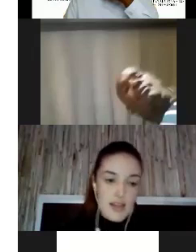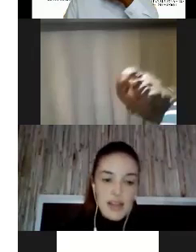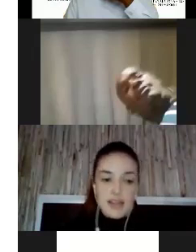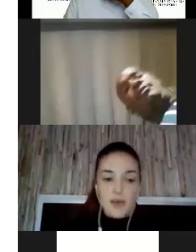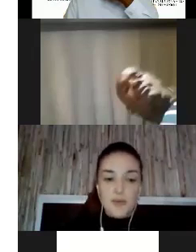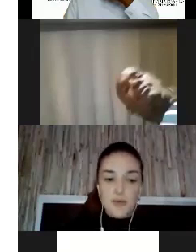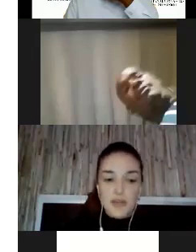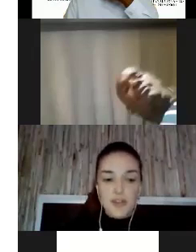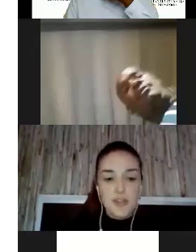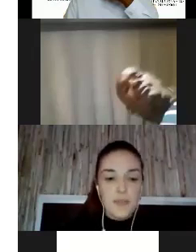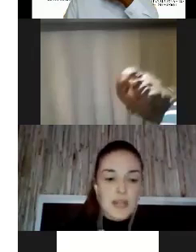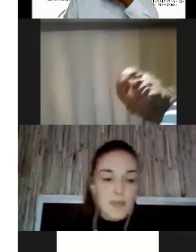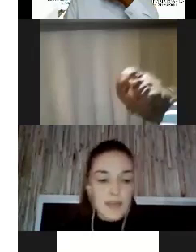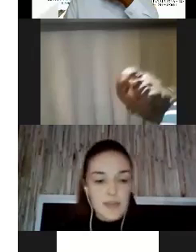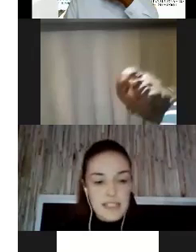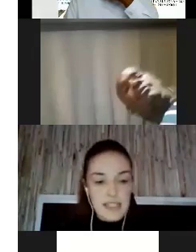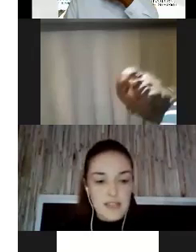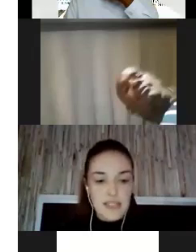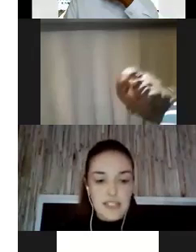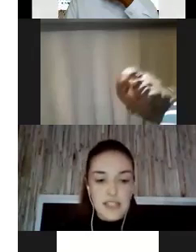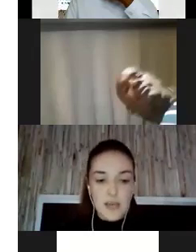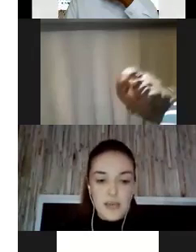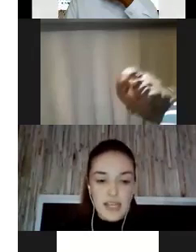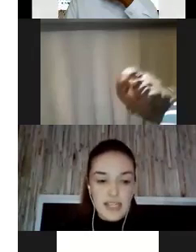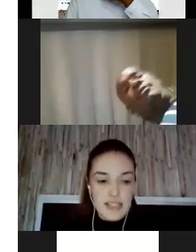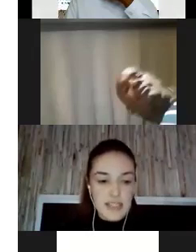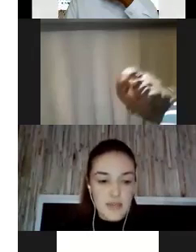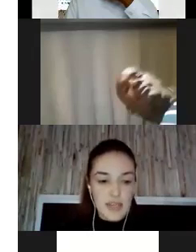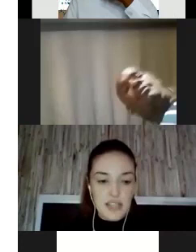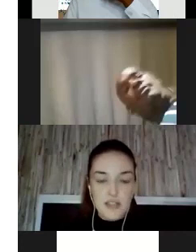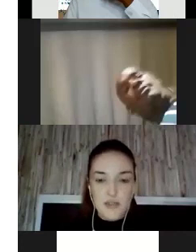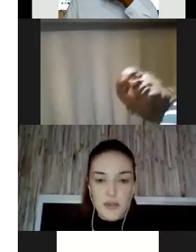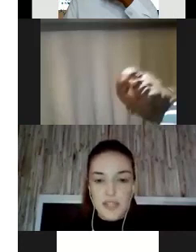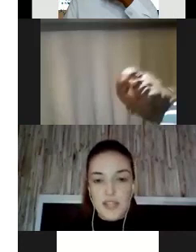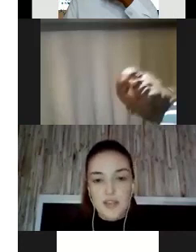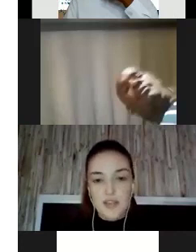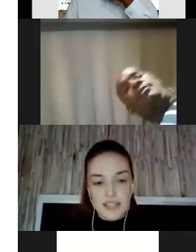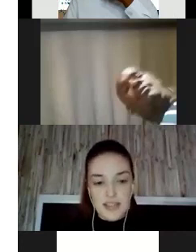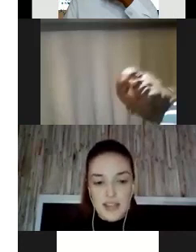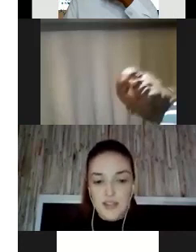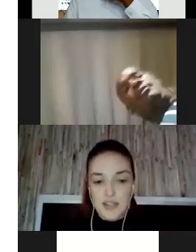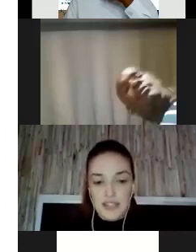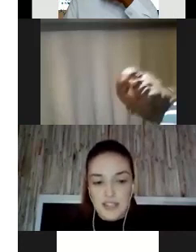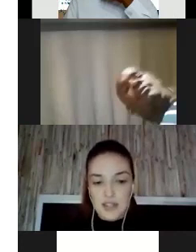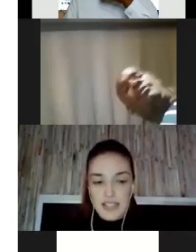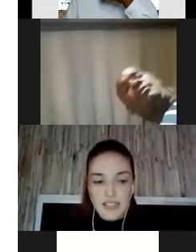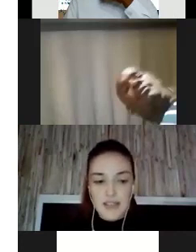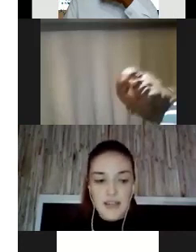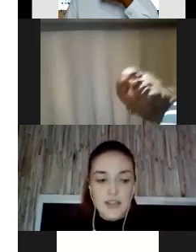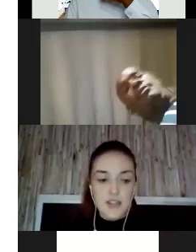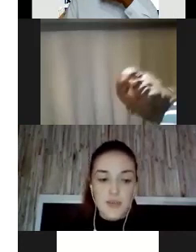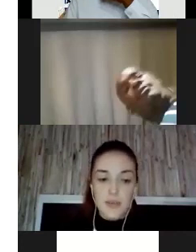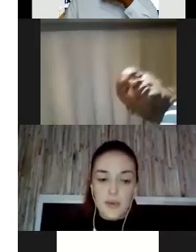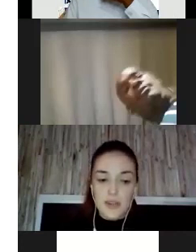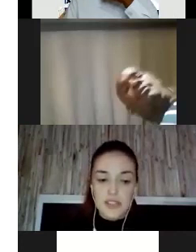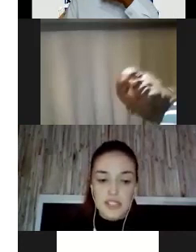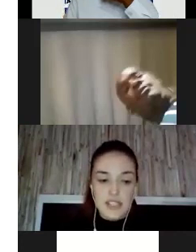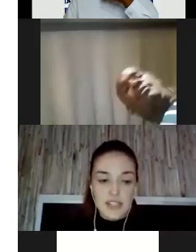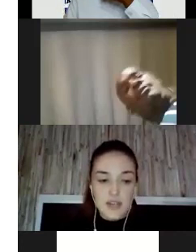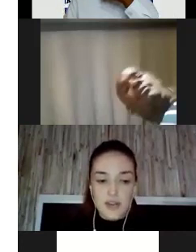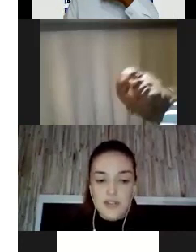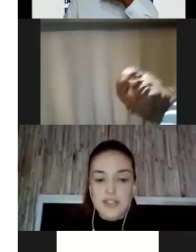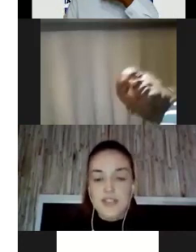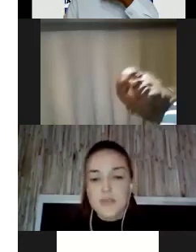Aqui. Então, os padrões de empilhamento desse trato de sistema, eles exibem as clinoformas retrogradacionais sobrepostas